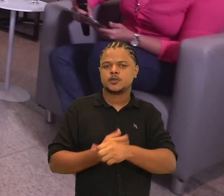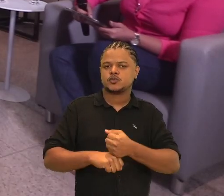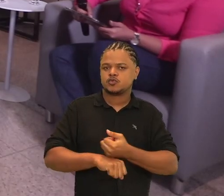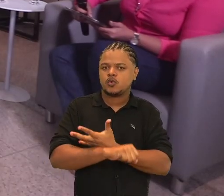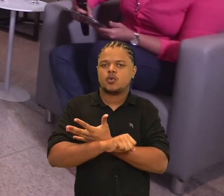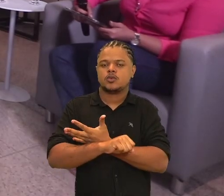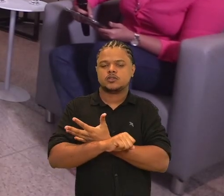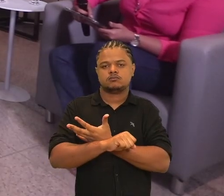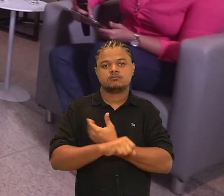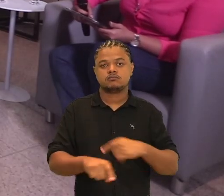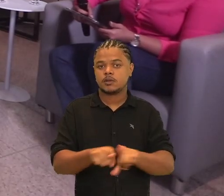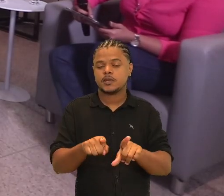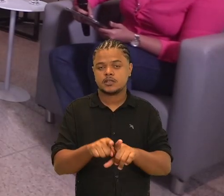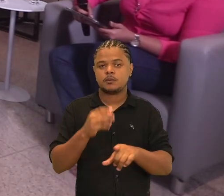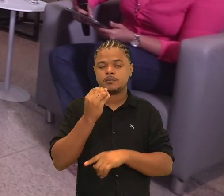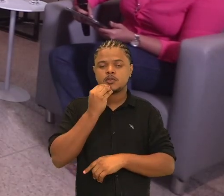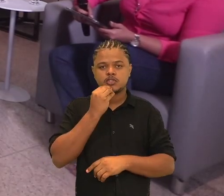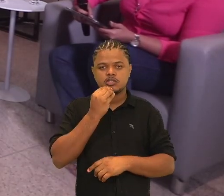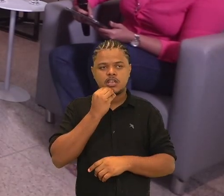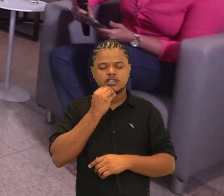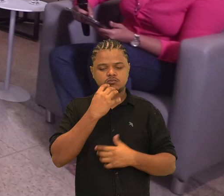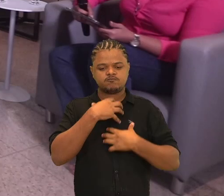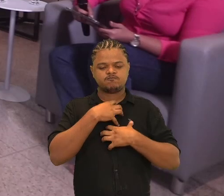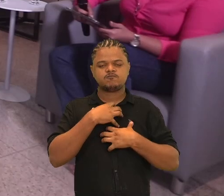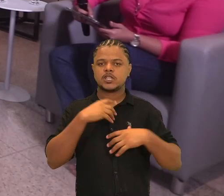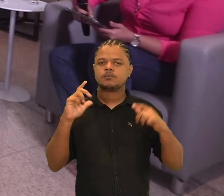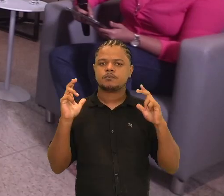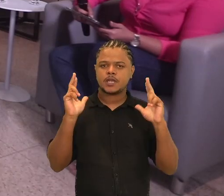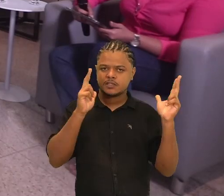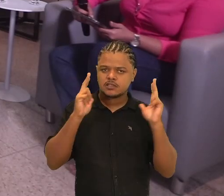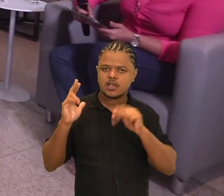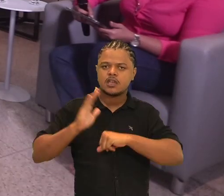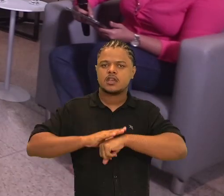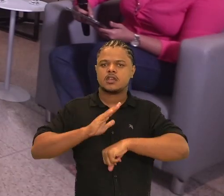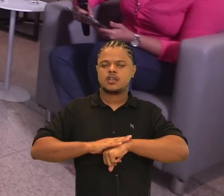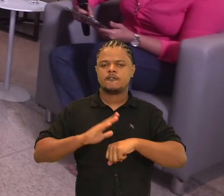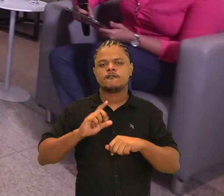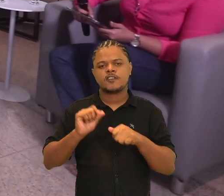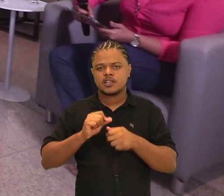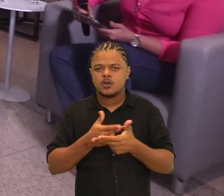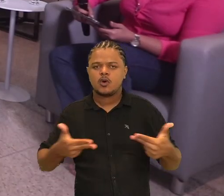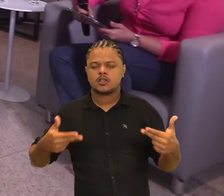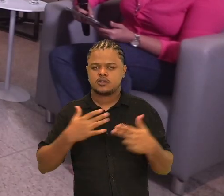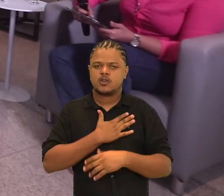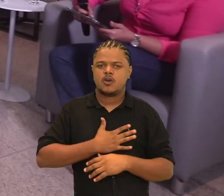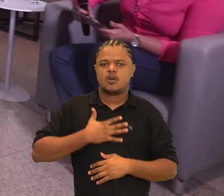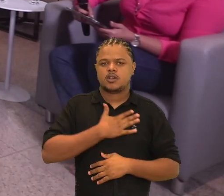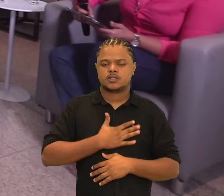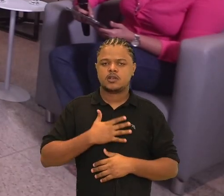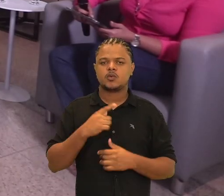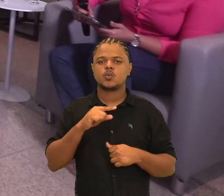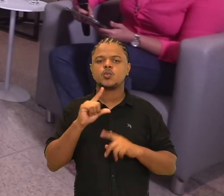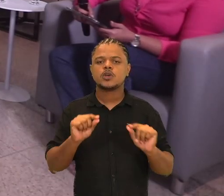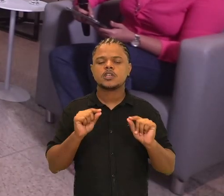a oportunidade de desfrutar de momentos de lazer, né, de coisas que gostam de fazer, daquilo que lhe